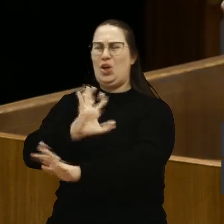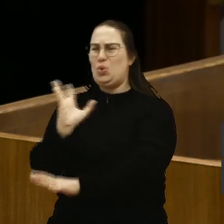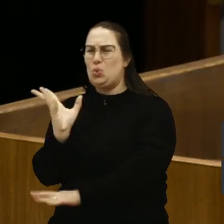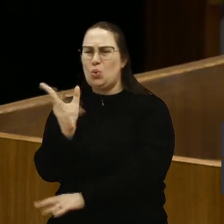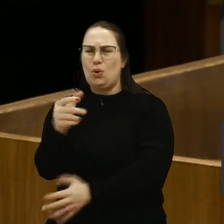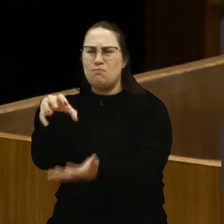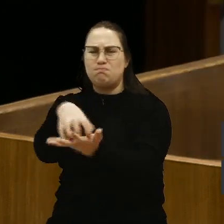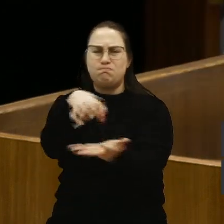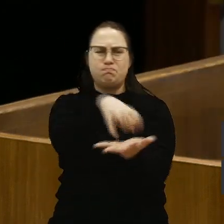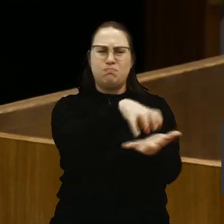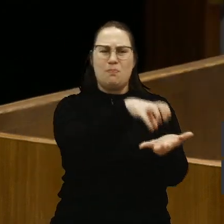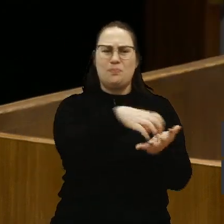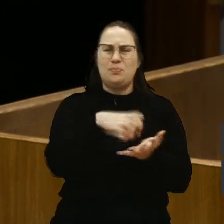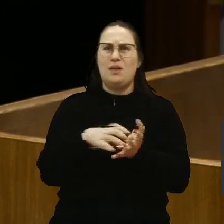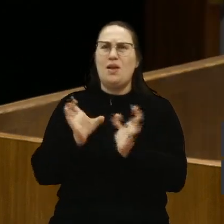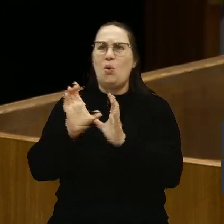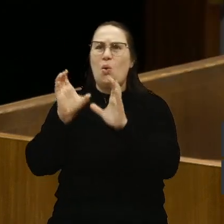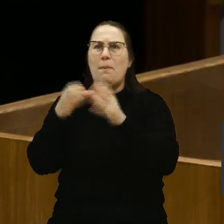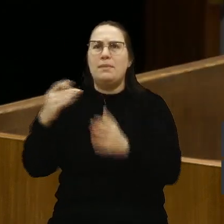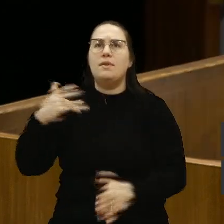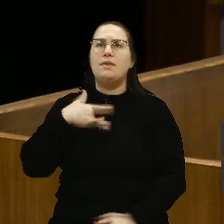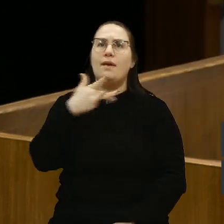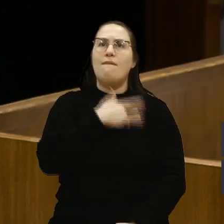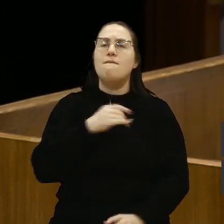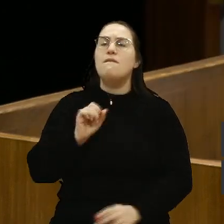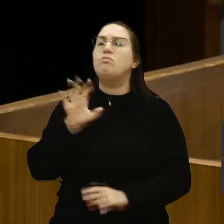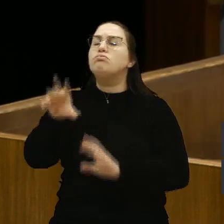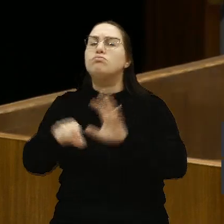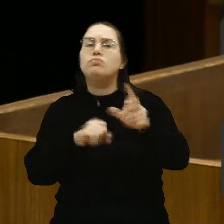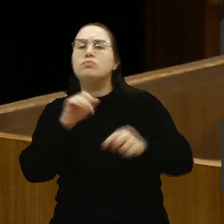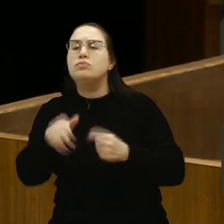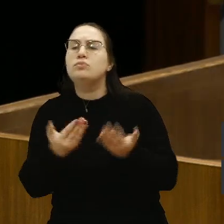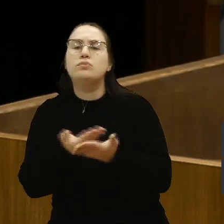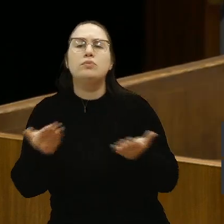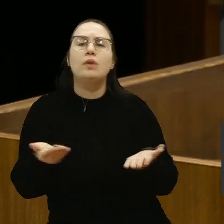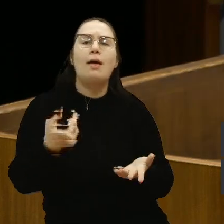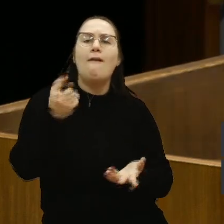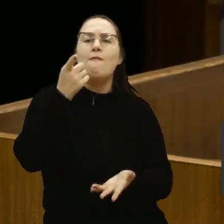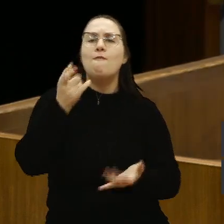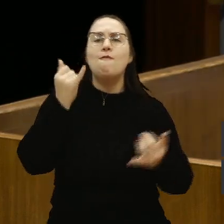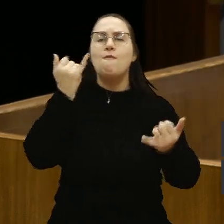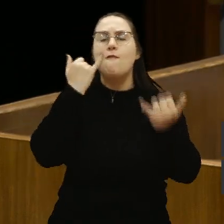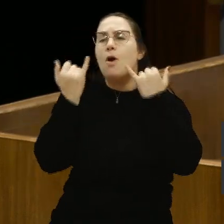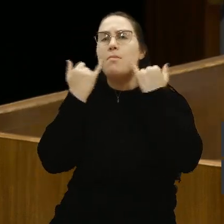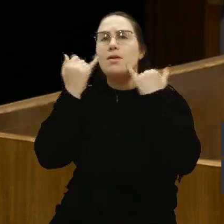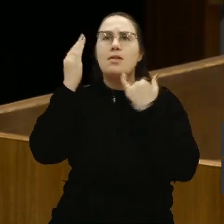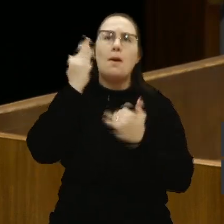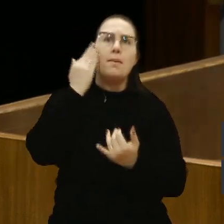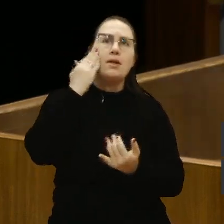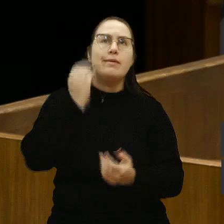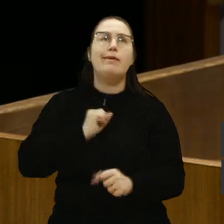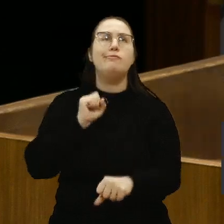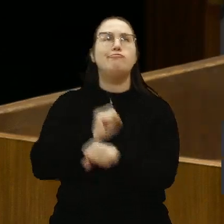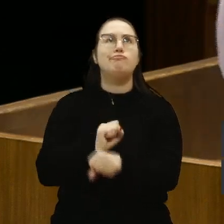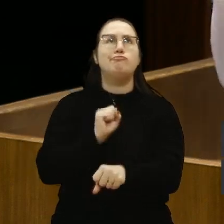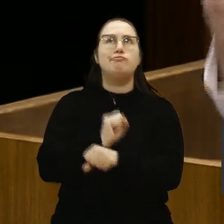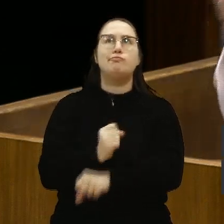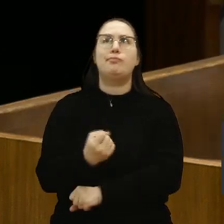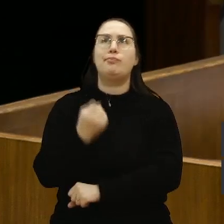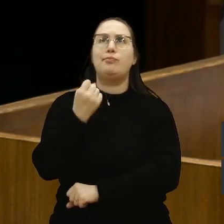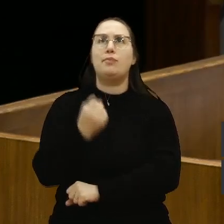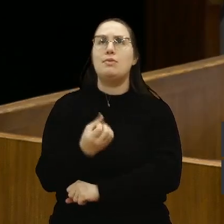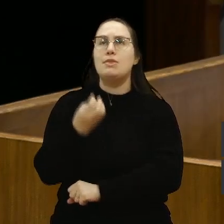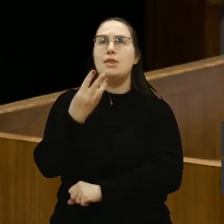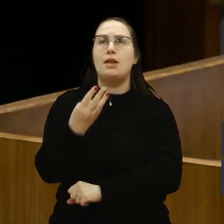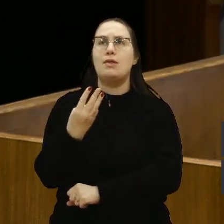na Comissão da Saúde, as pessoas vão atrás, né, dessa informação para saber, porque elas aguardam 2, 3,